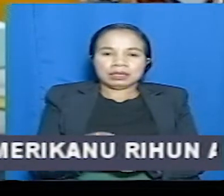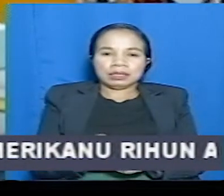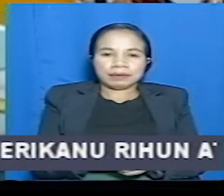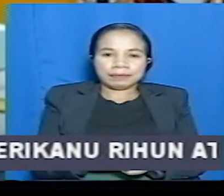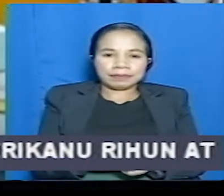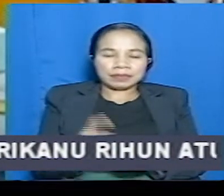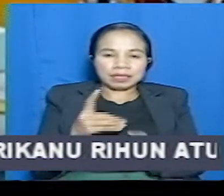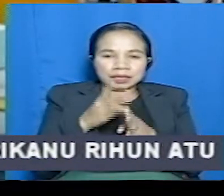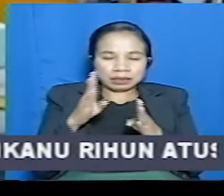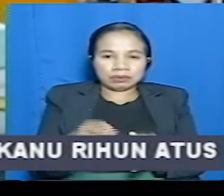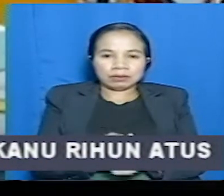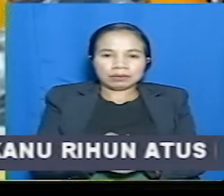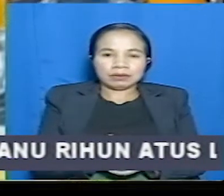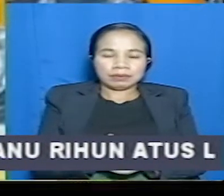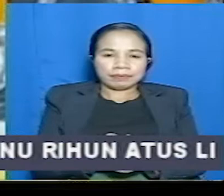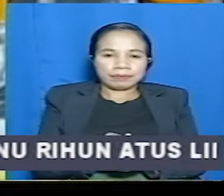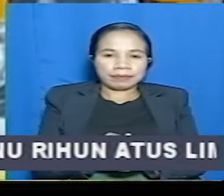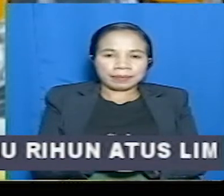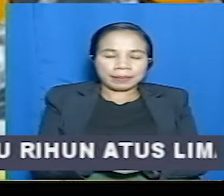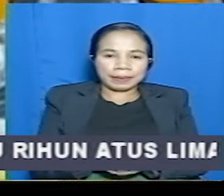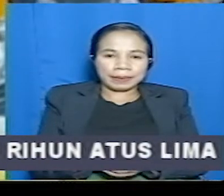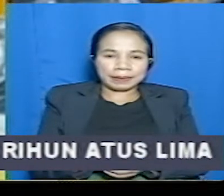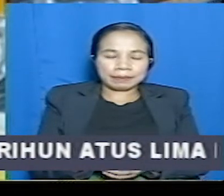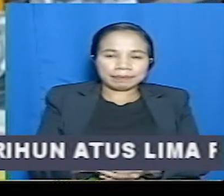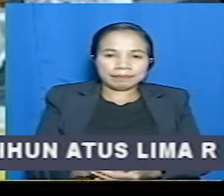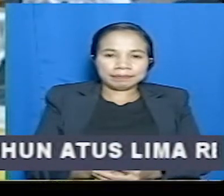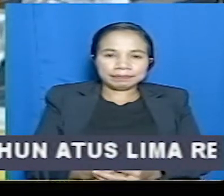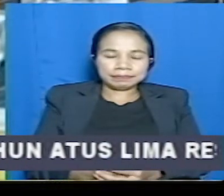Situação no Celutan. Nuno Moraes, ba RTTL.